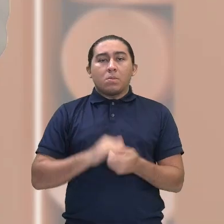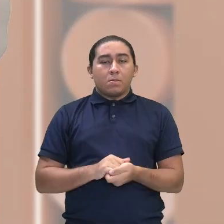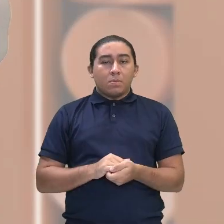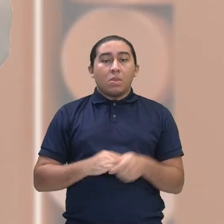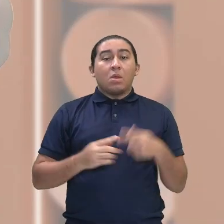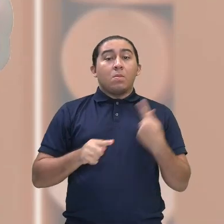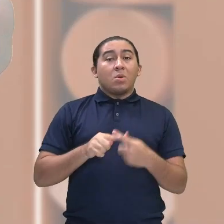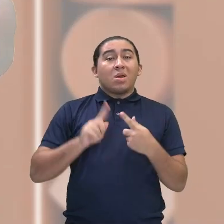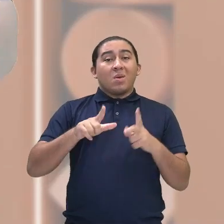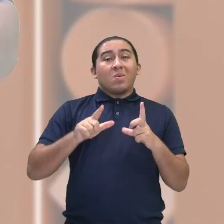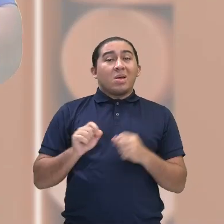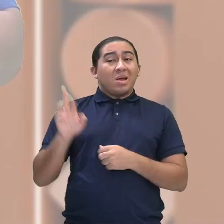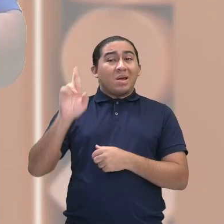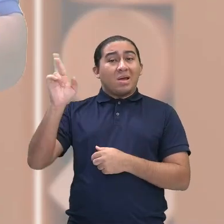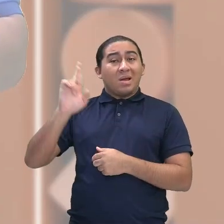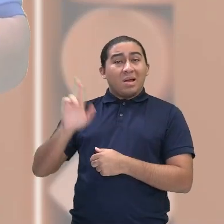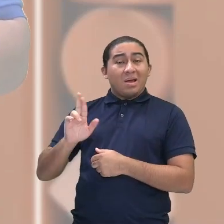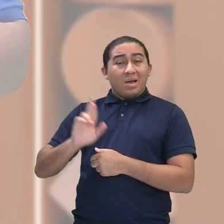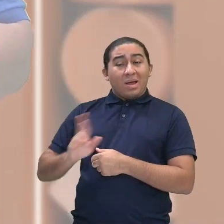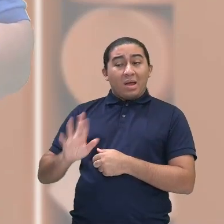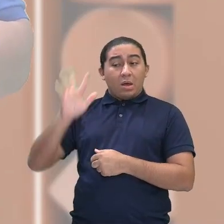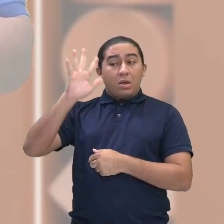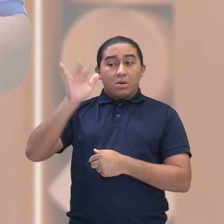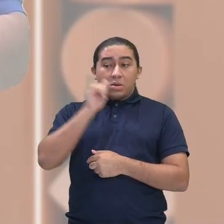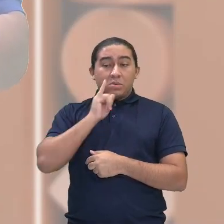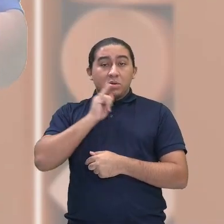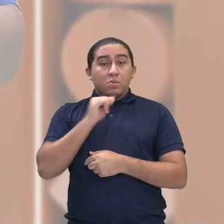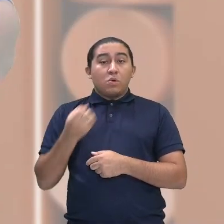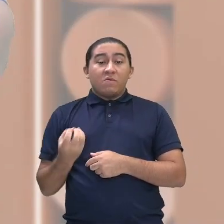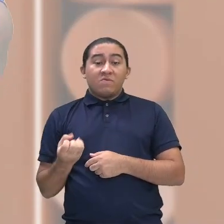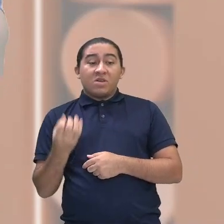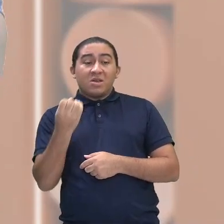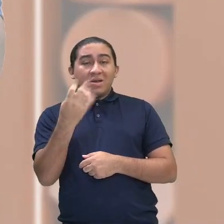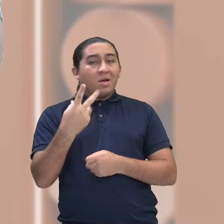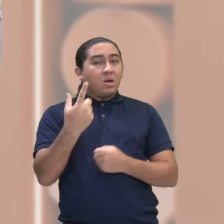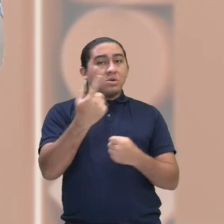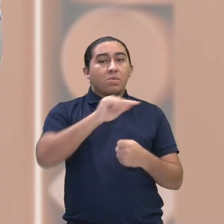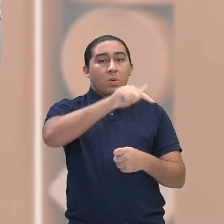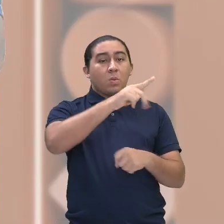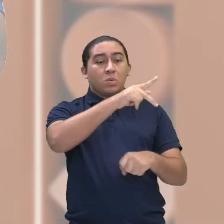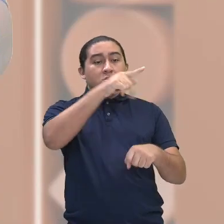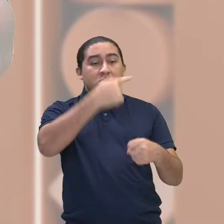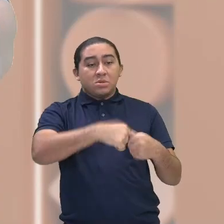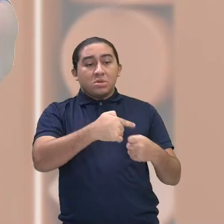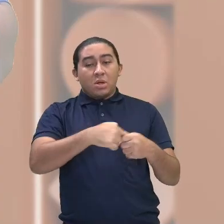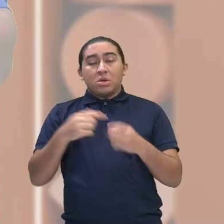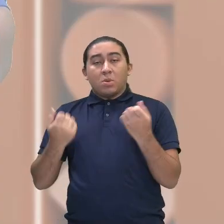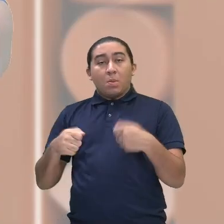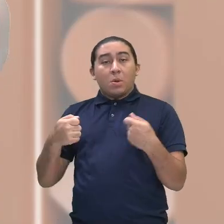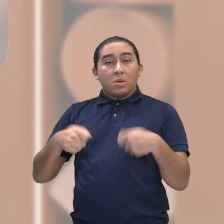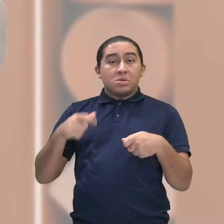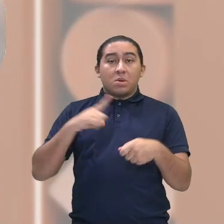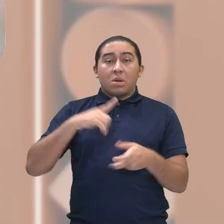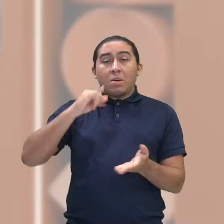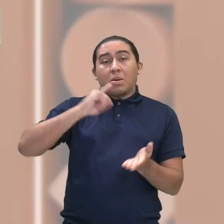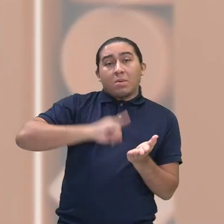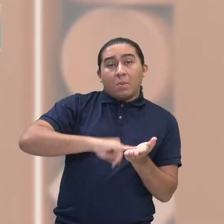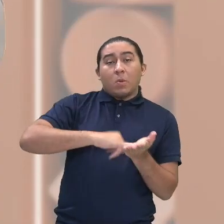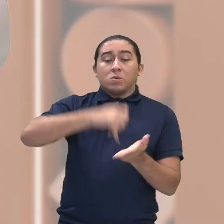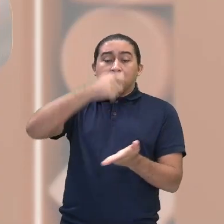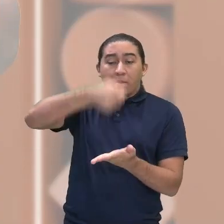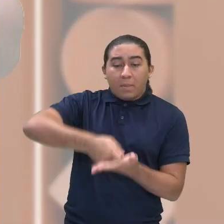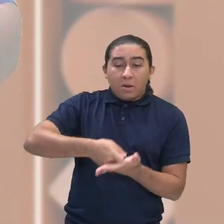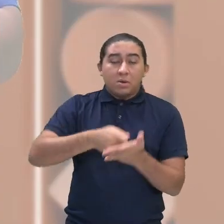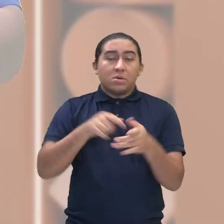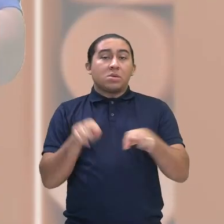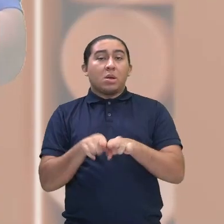porque era muito caro para eles se deslocar de uma cidade para outra por conta dos pedágios que tinham que ser pagos e os valores e pesos eram diferentes